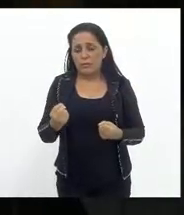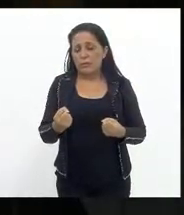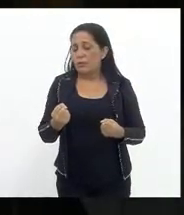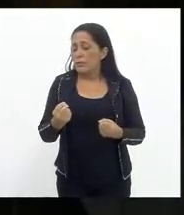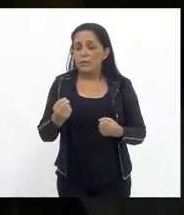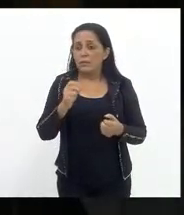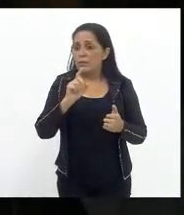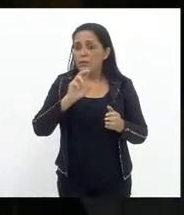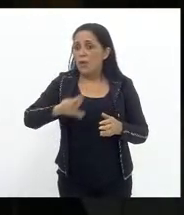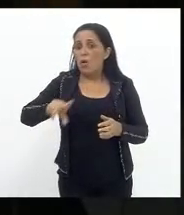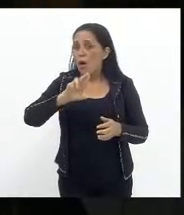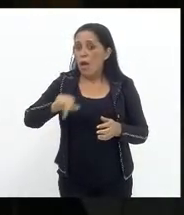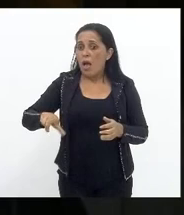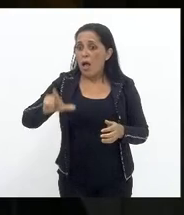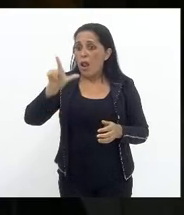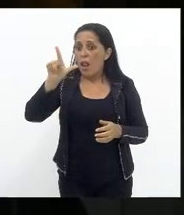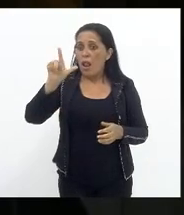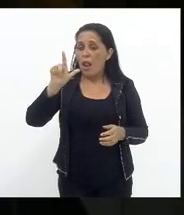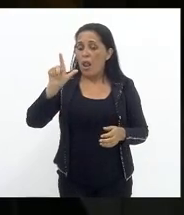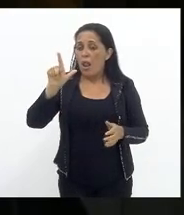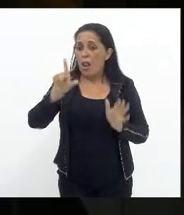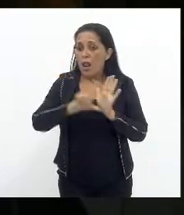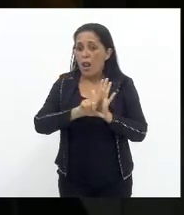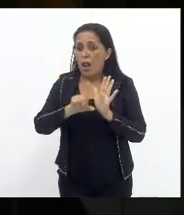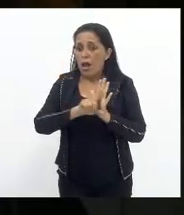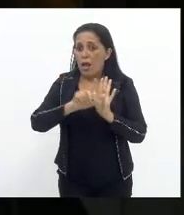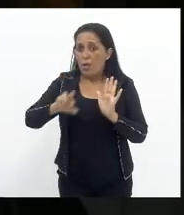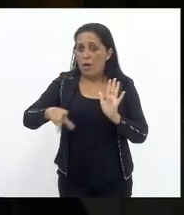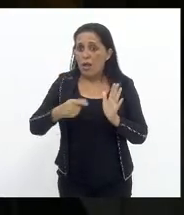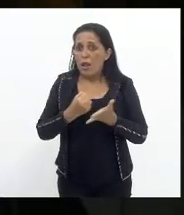ilegalmente e levado a depósito.